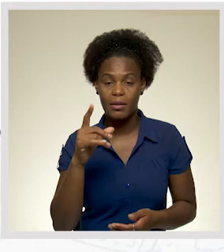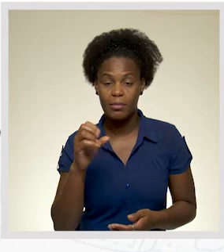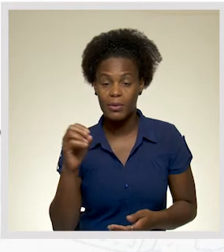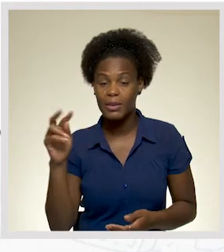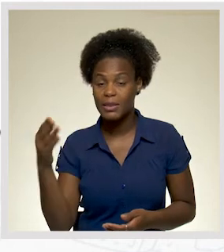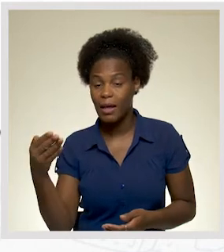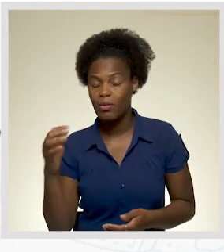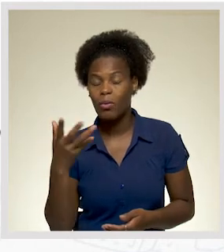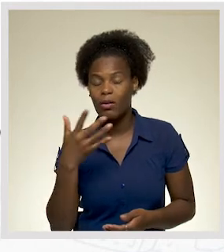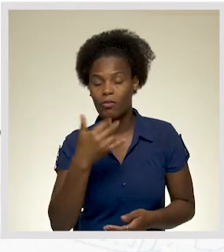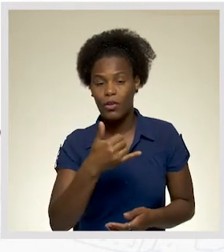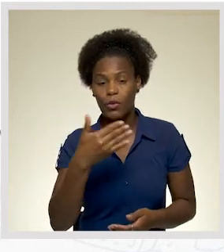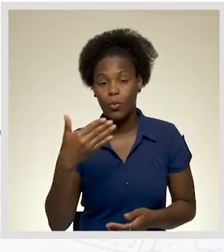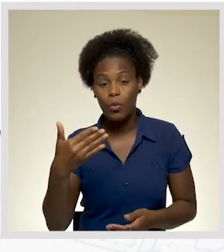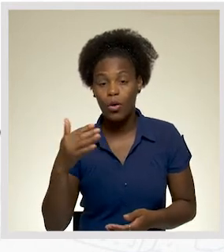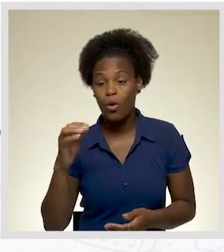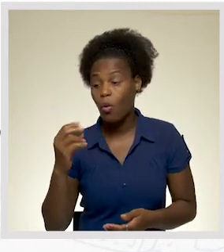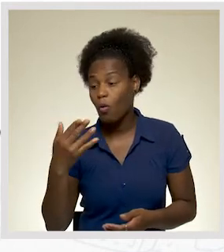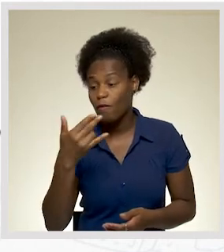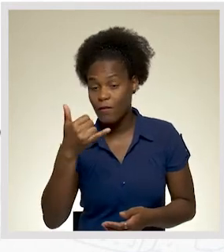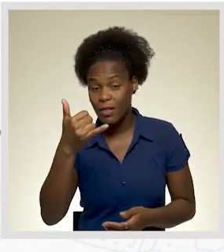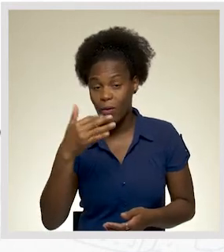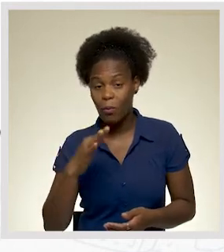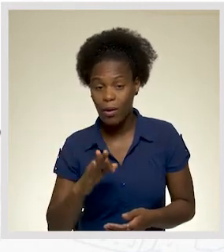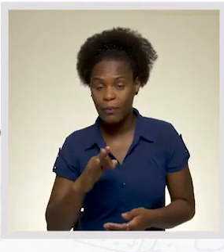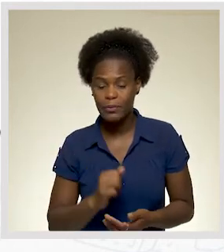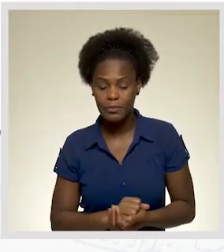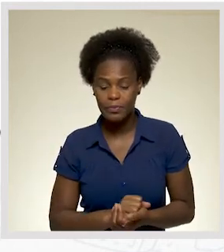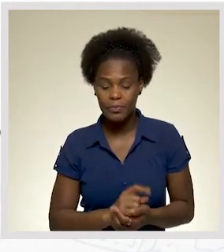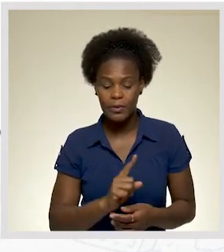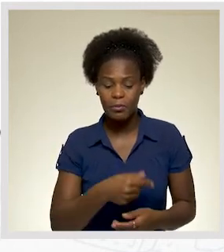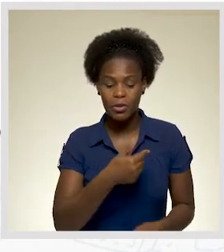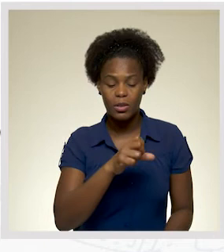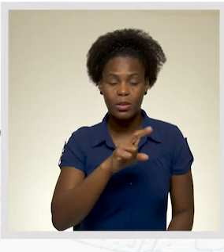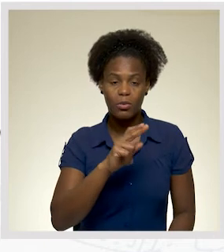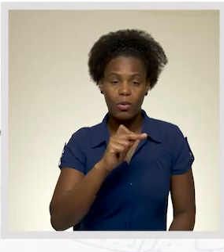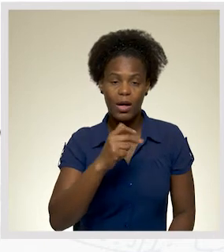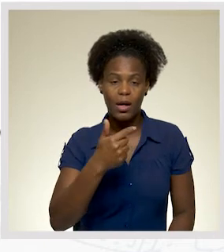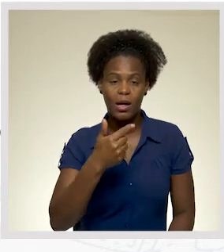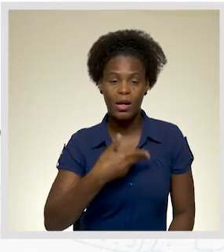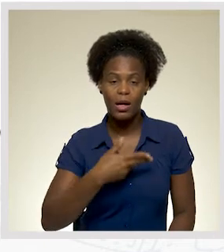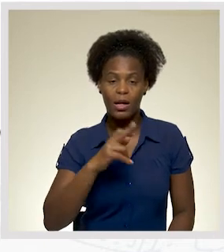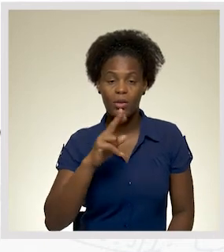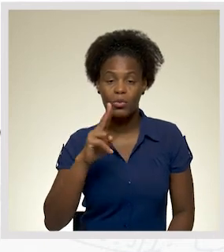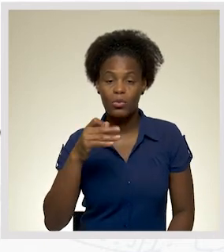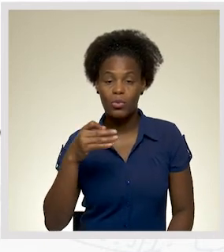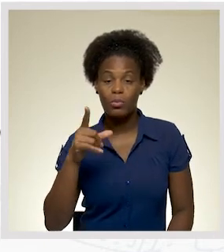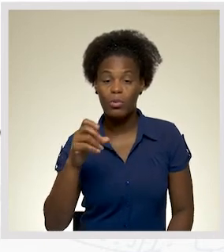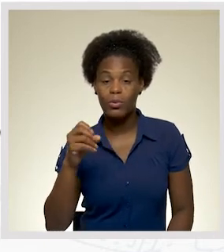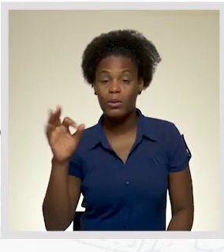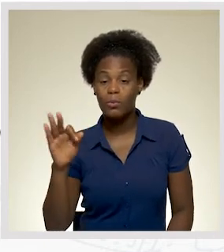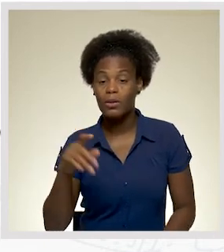24? O quádruplo de 4 é 16 ou 20?